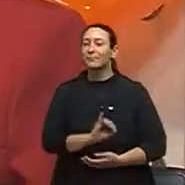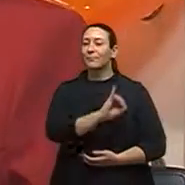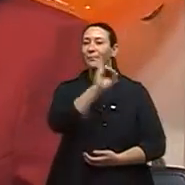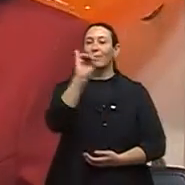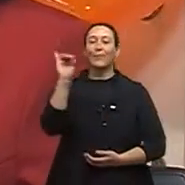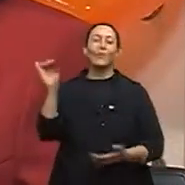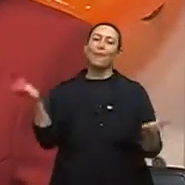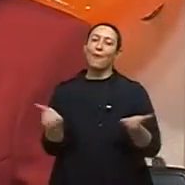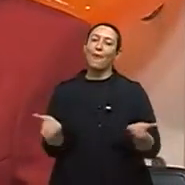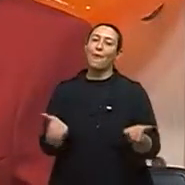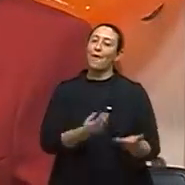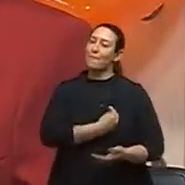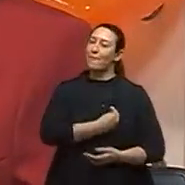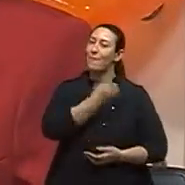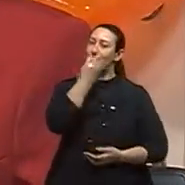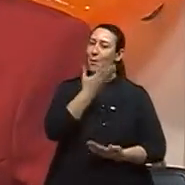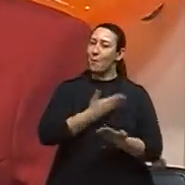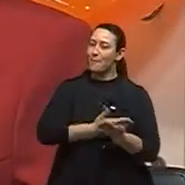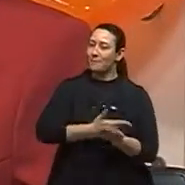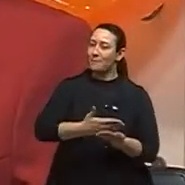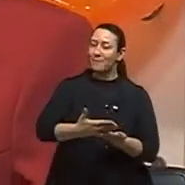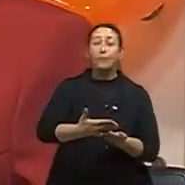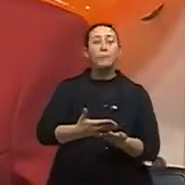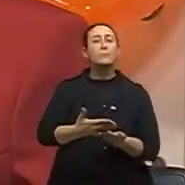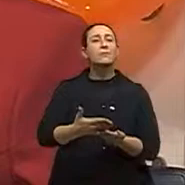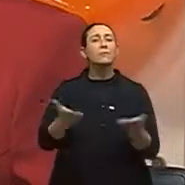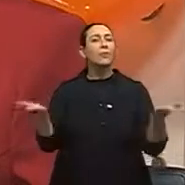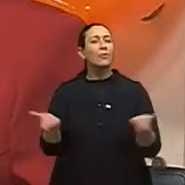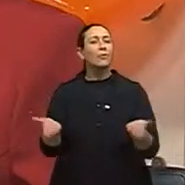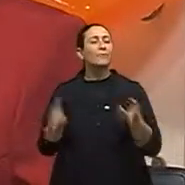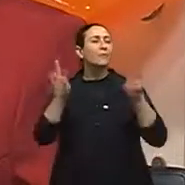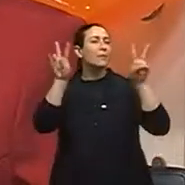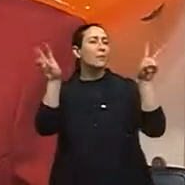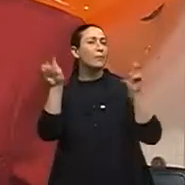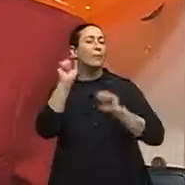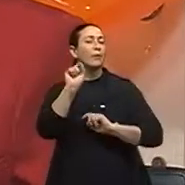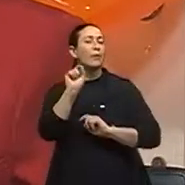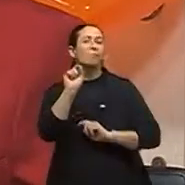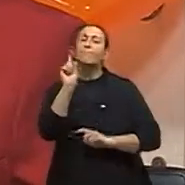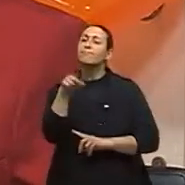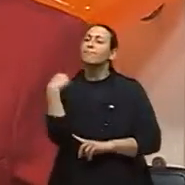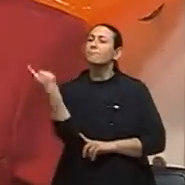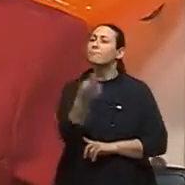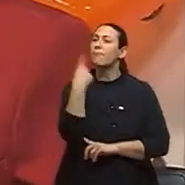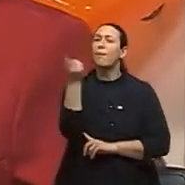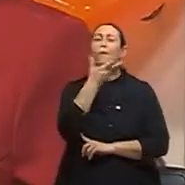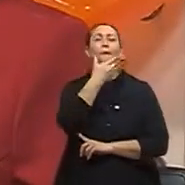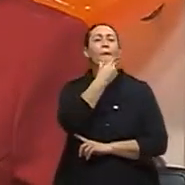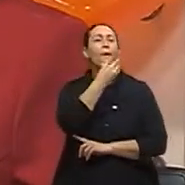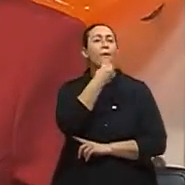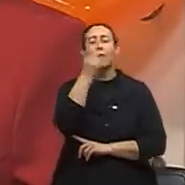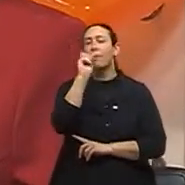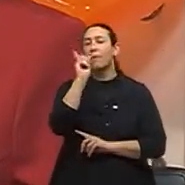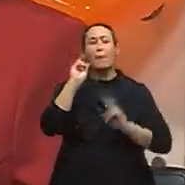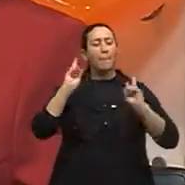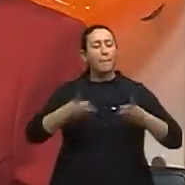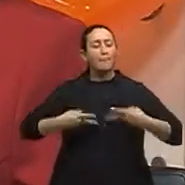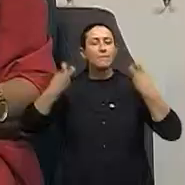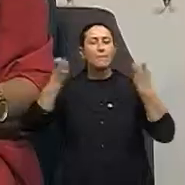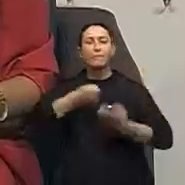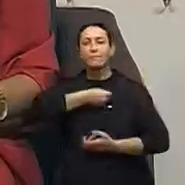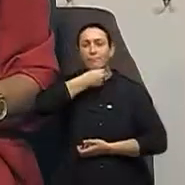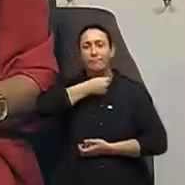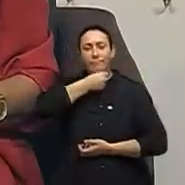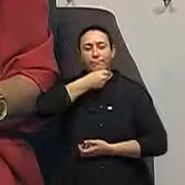Olá o nosso viva bem de hoje está no ar e o nosso tema é sobre o que os homens não pensam sobre o